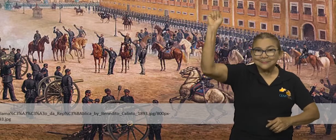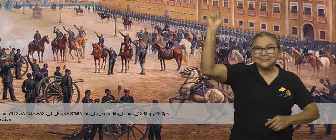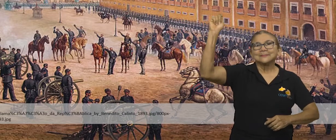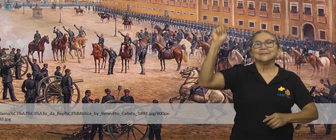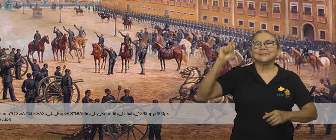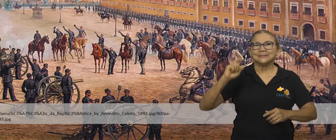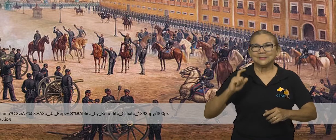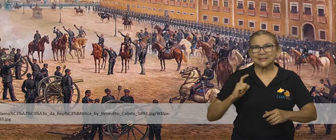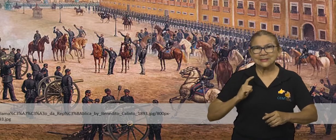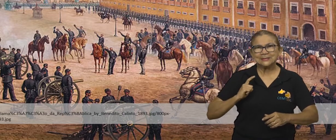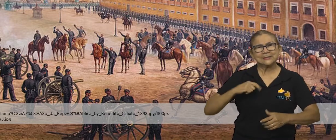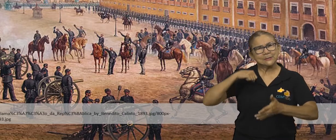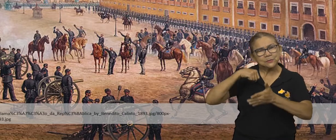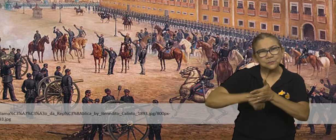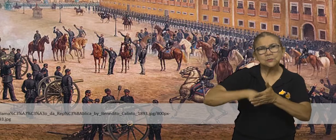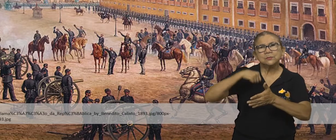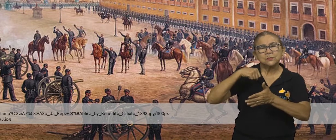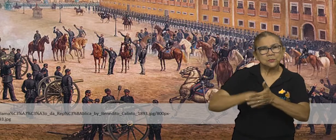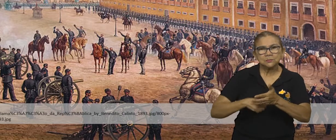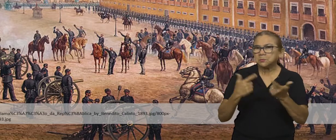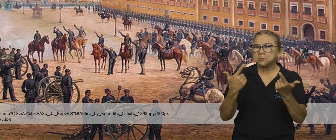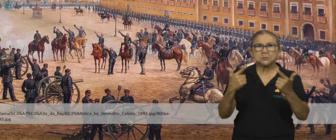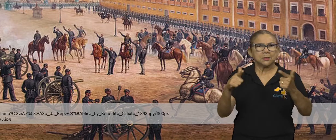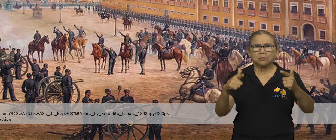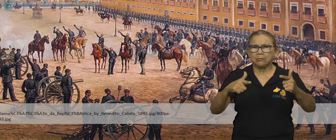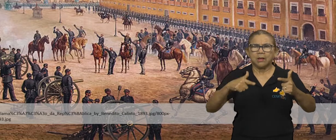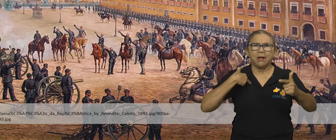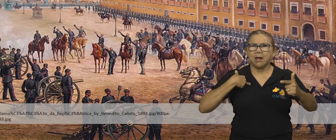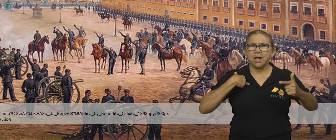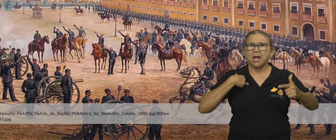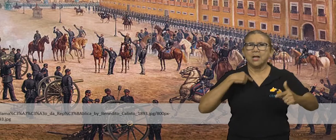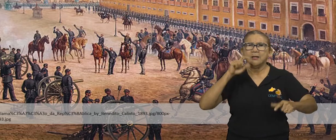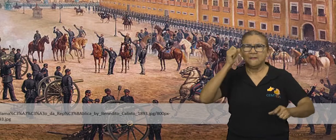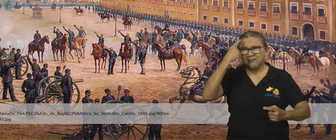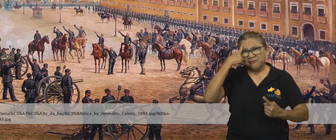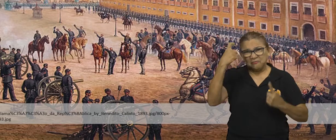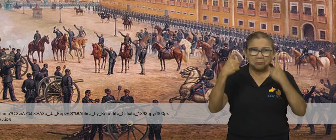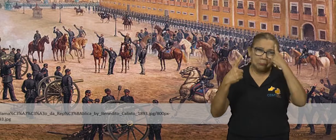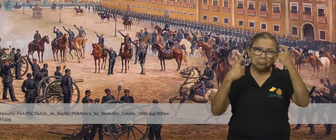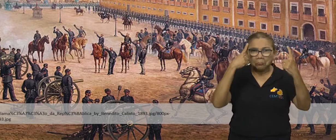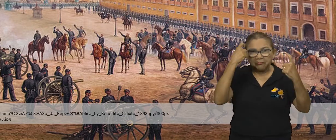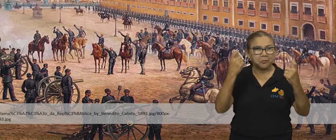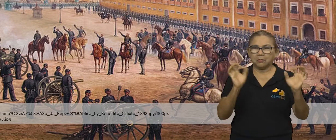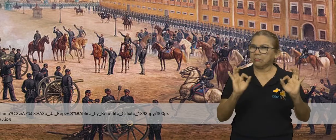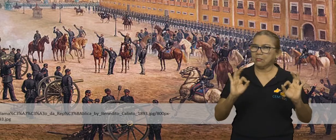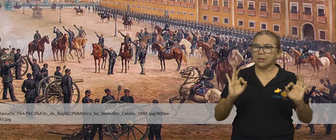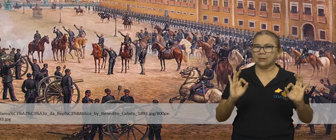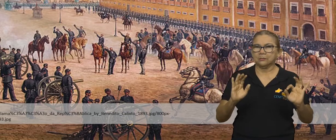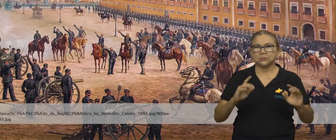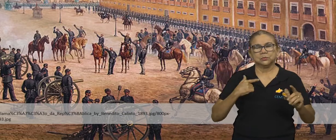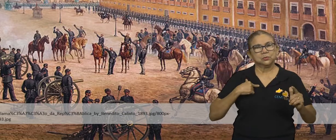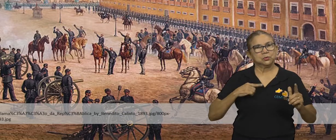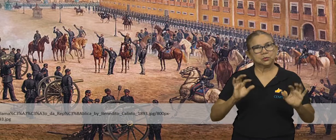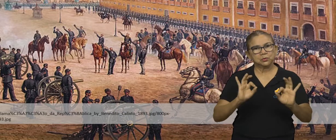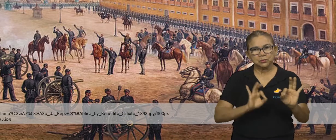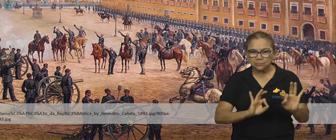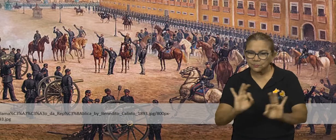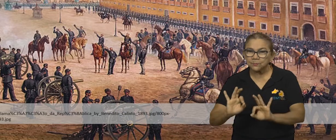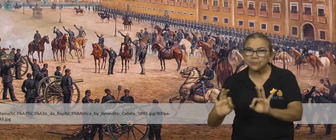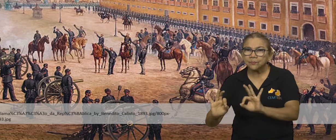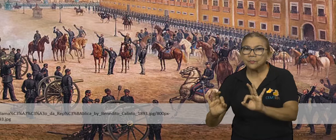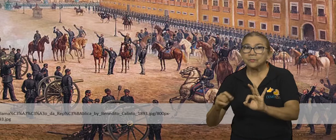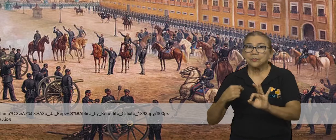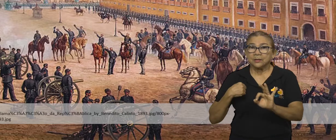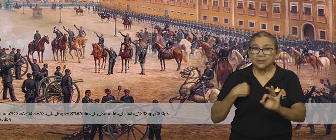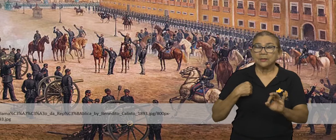ausência de relutância e violência durante o movimento. Essa representação da Proclamação da República traz o elemento da não